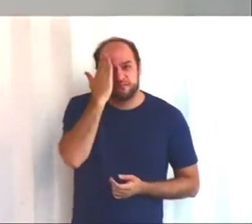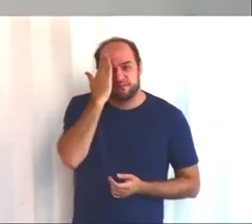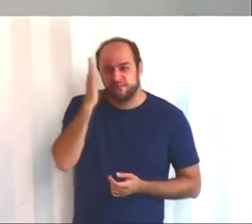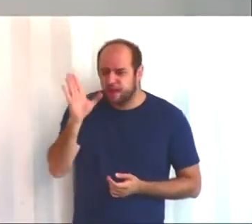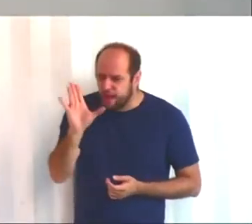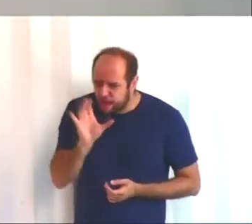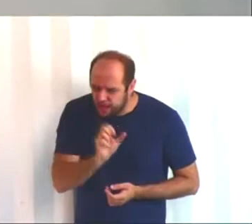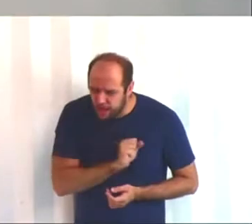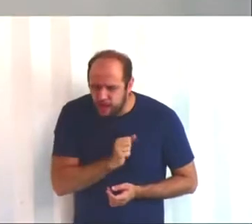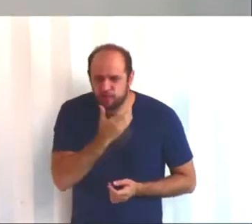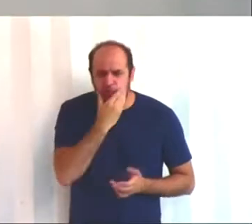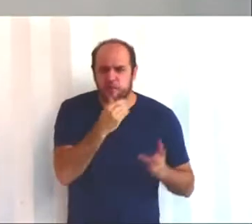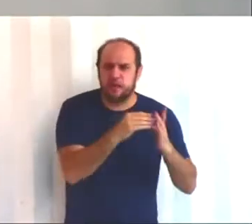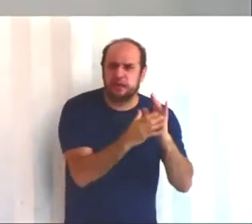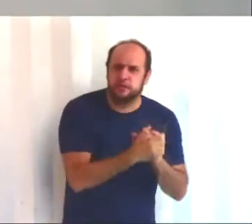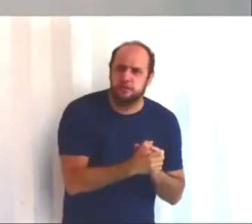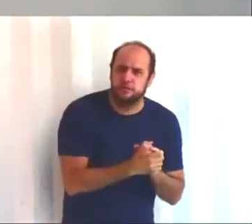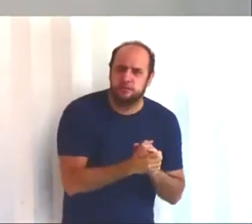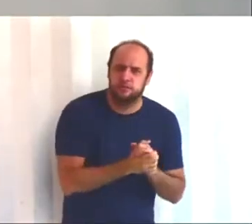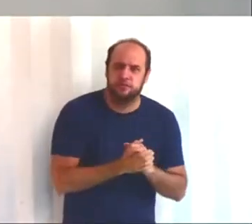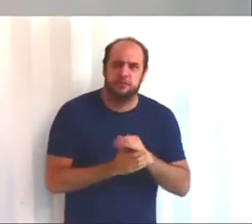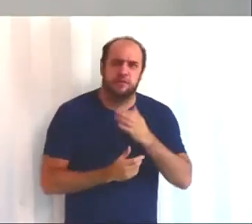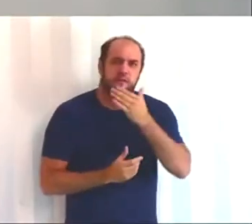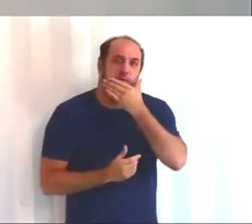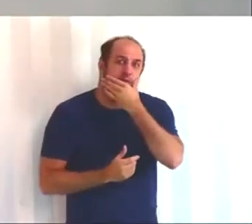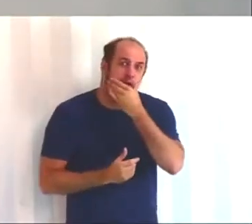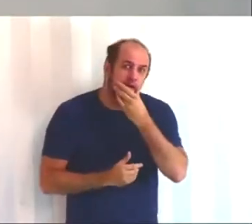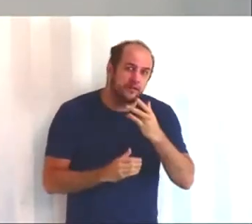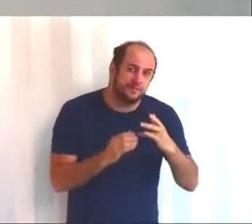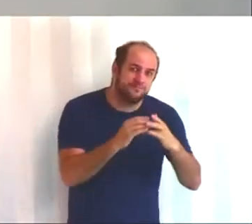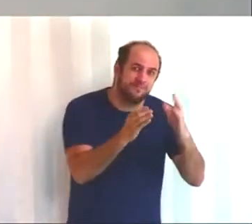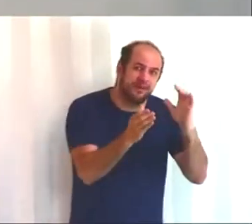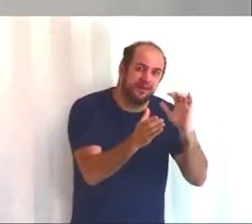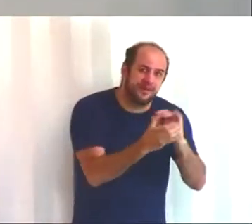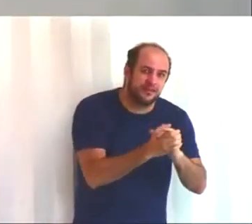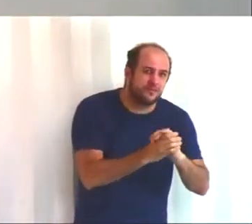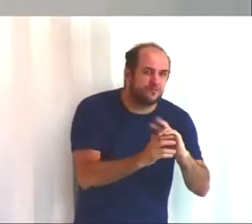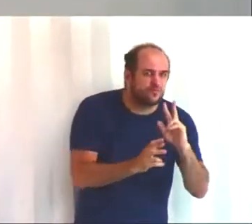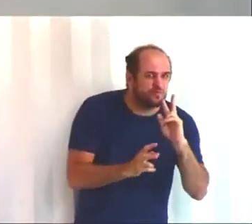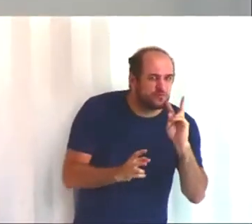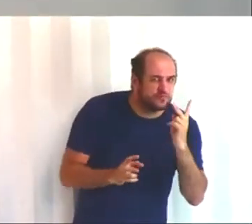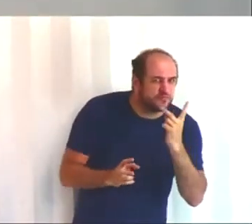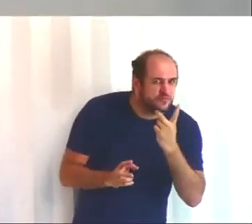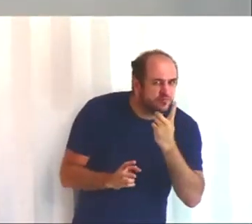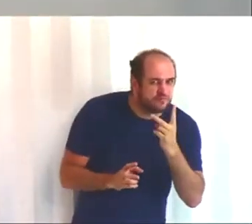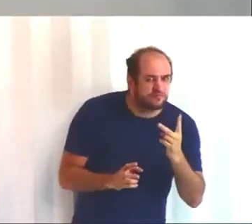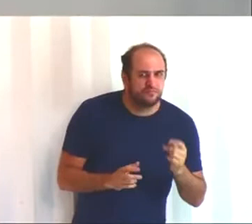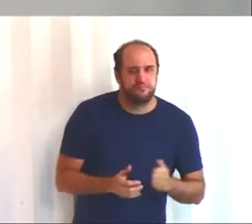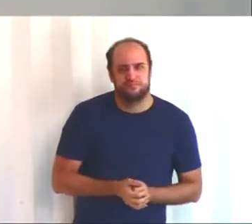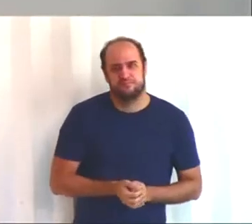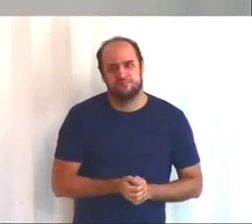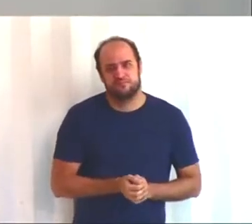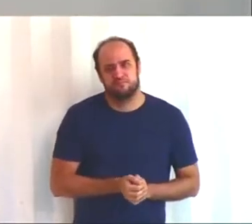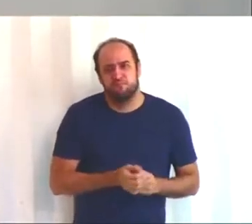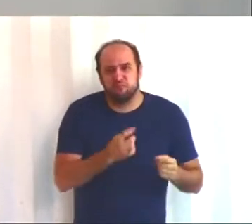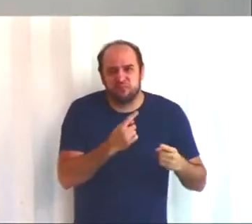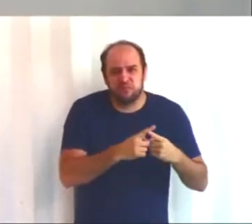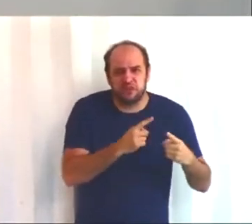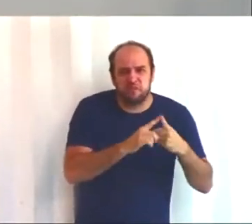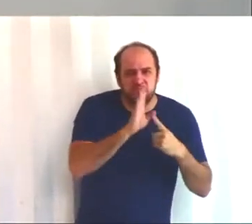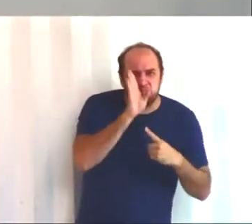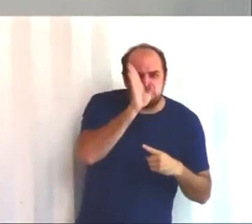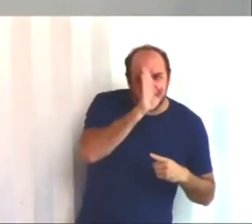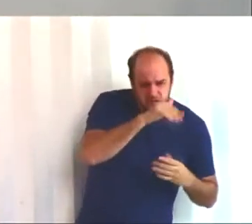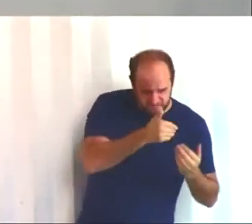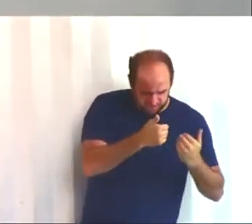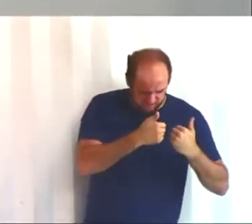seu marido, mas ele atrai sorrateiramente, por causa da sua malícia, por causa